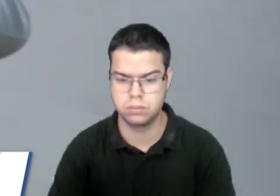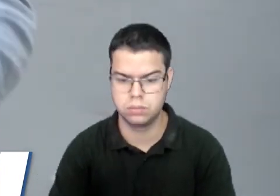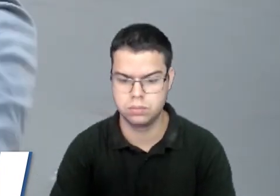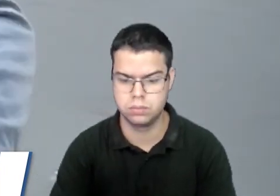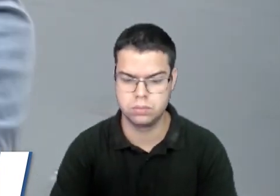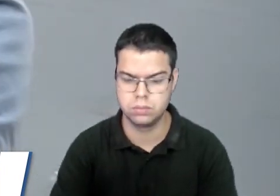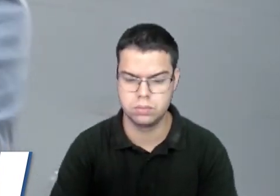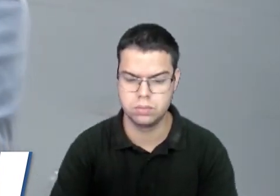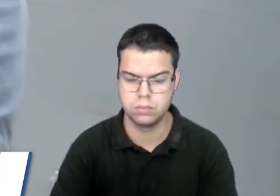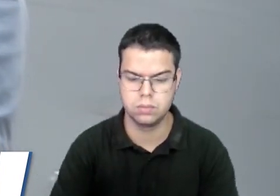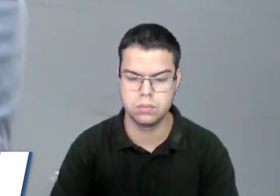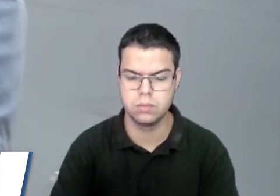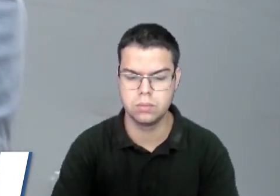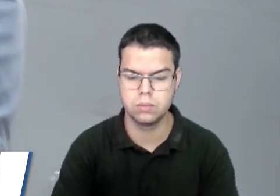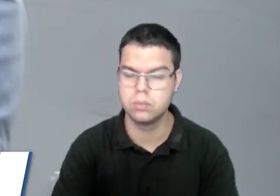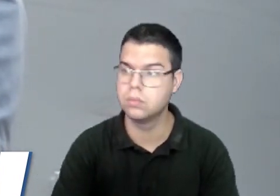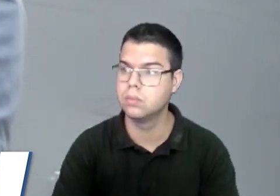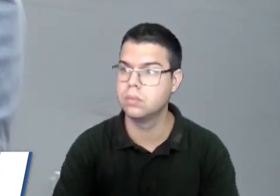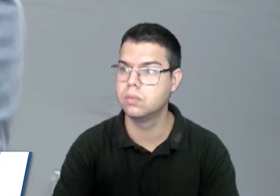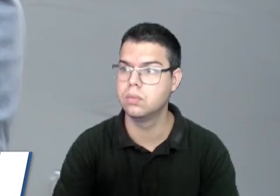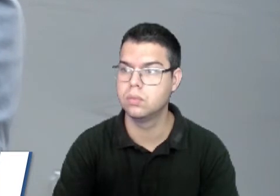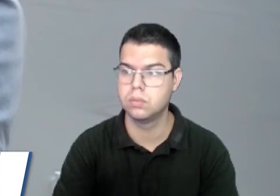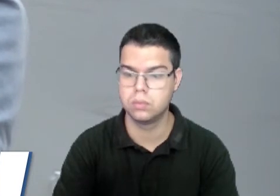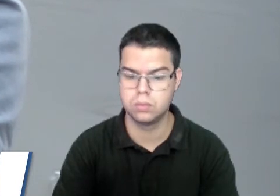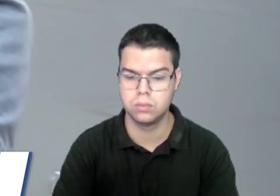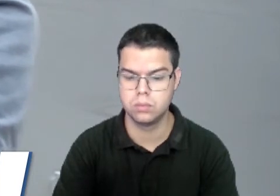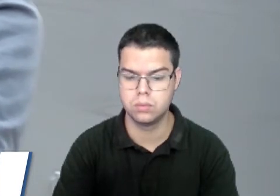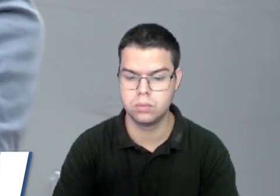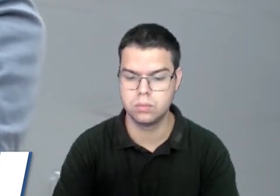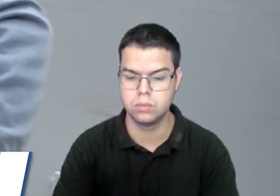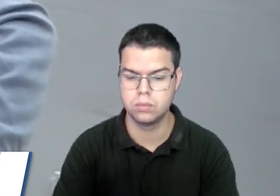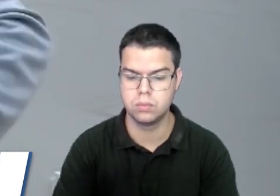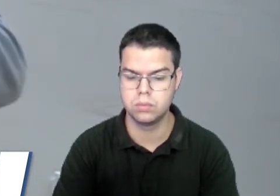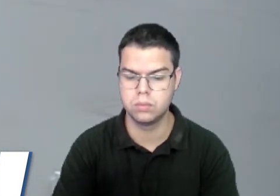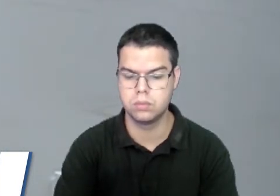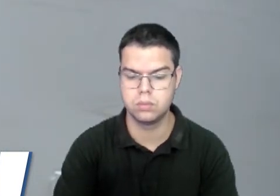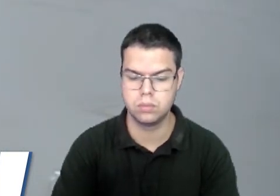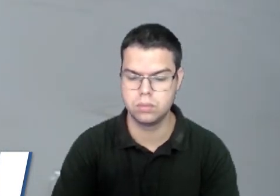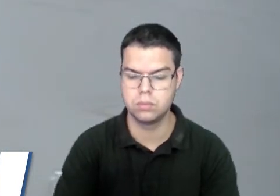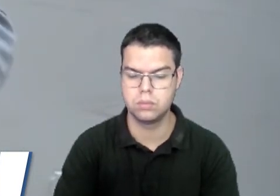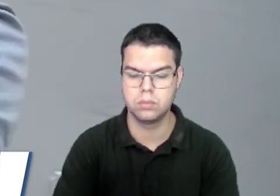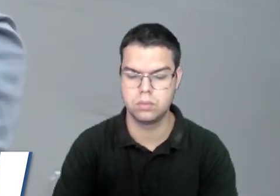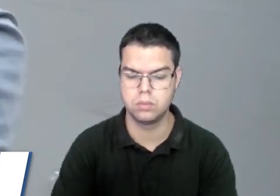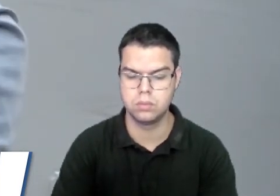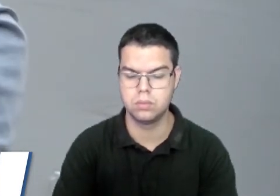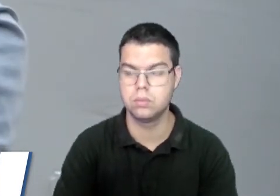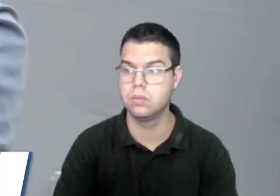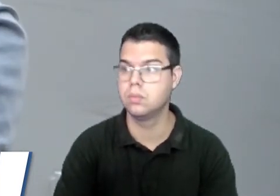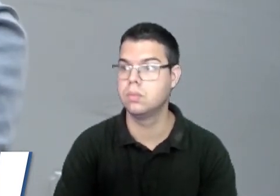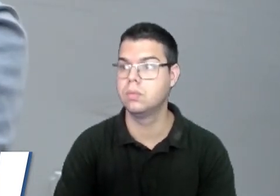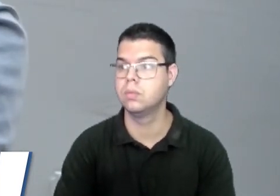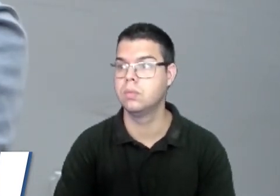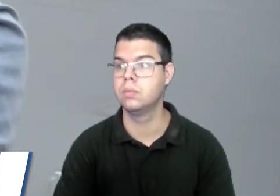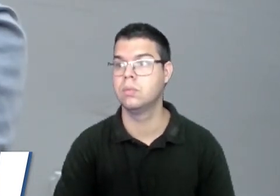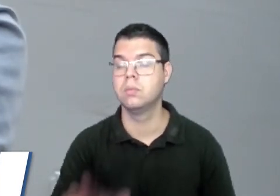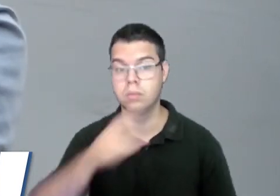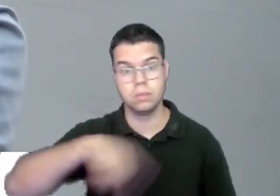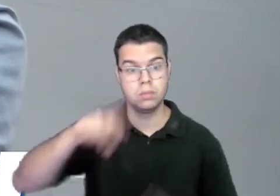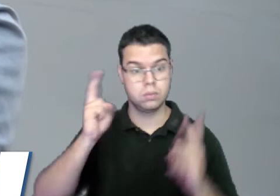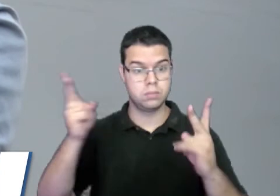que divergimos, mas sempre pautado pelo respeito.